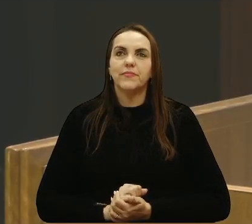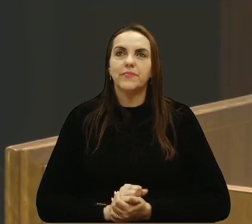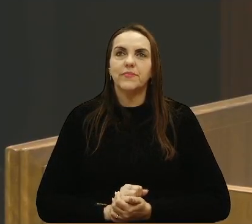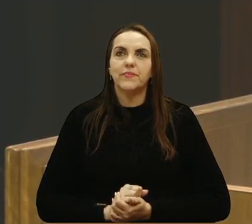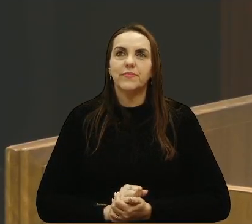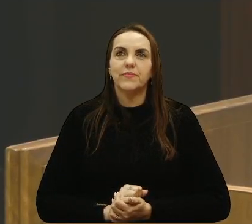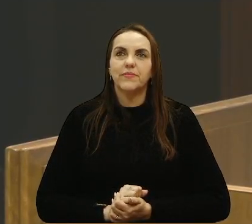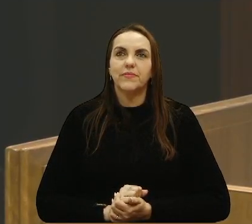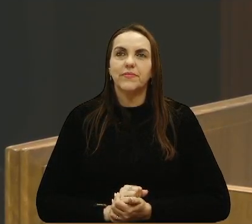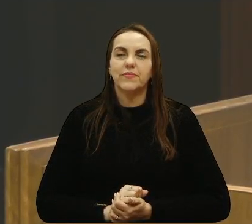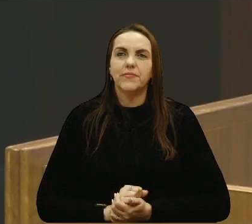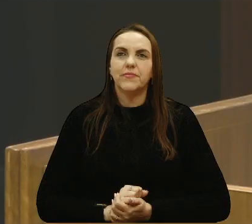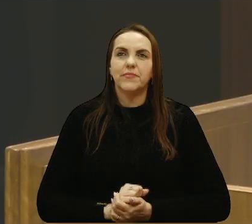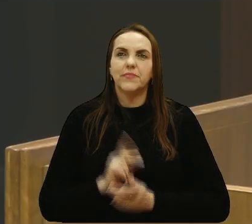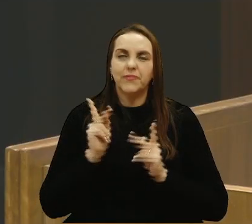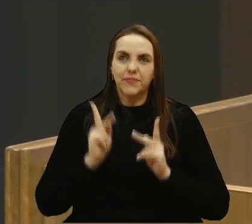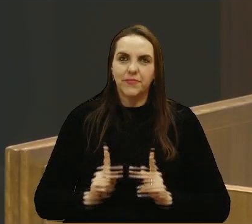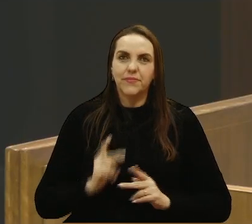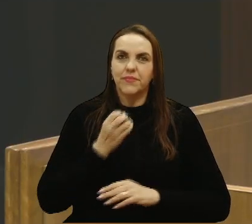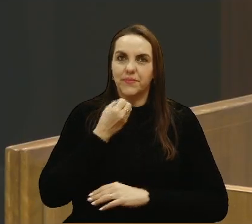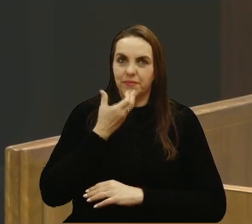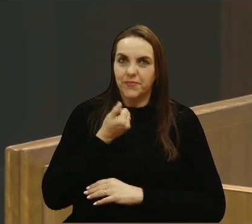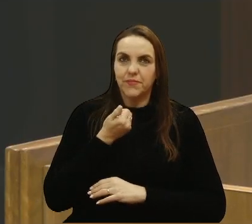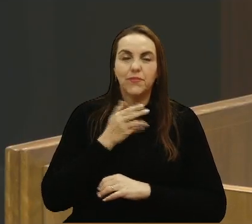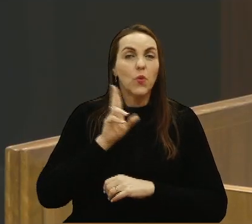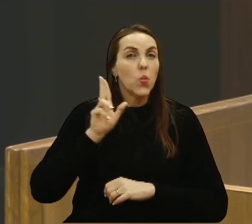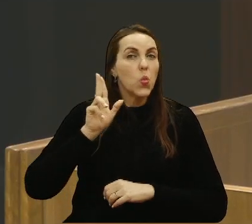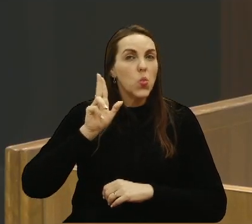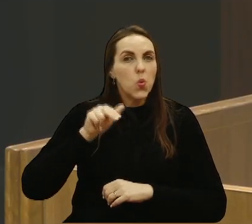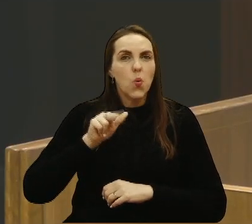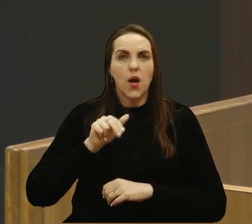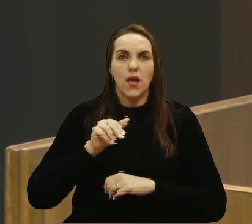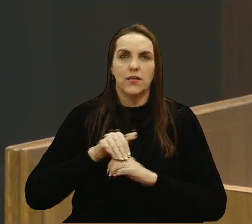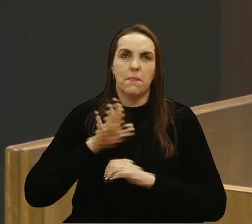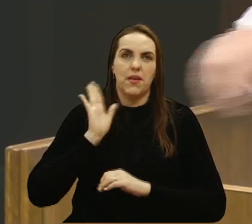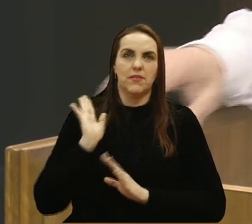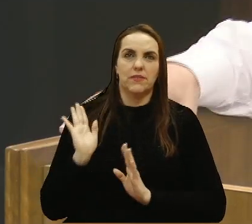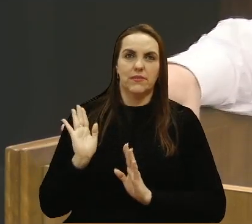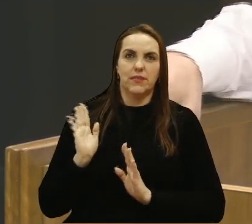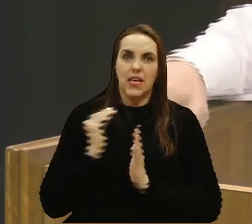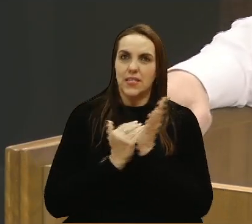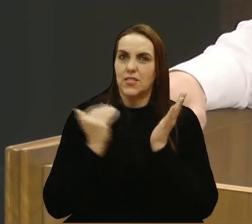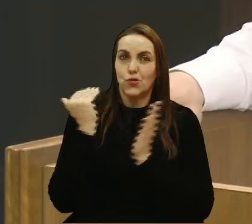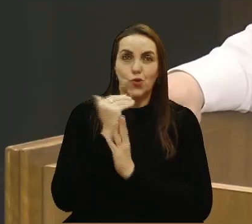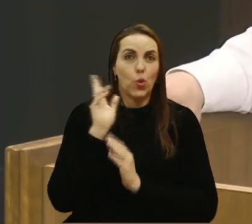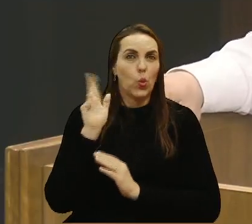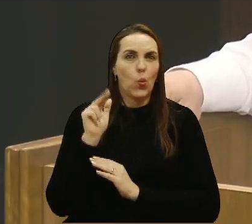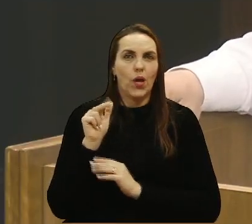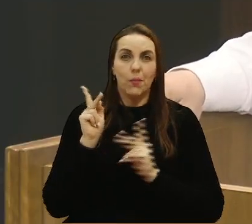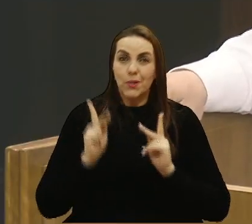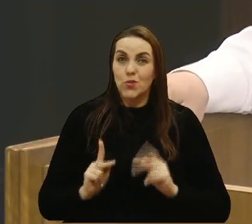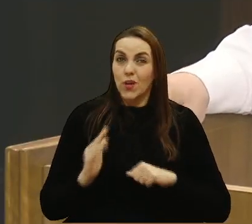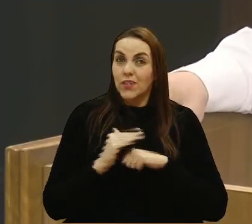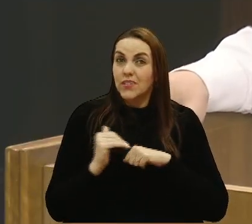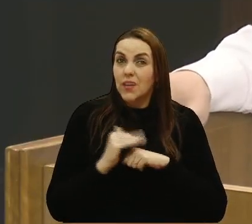que a bondade nunca é demais. Então eu vejo as pessoas, às vezes você